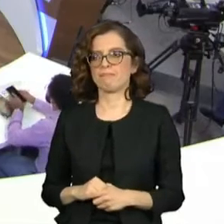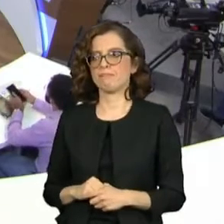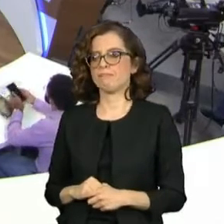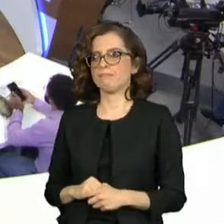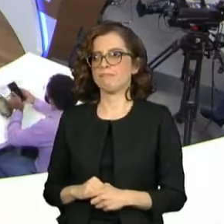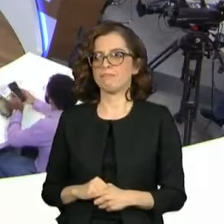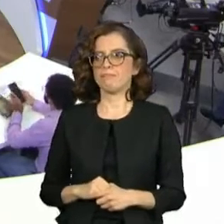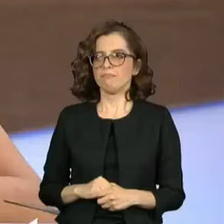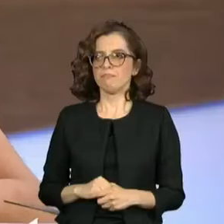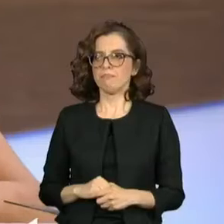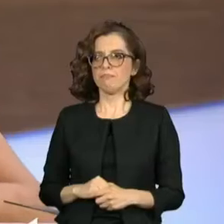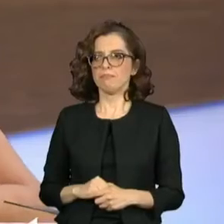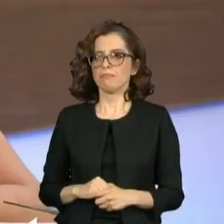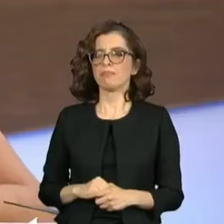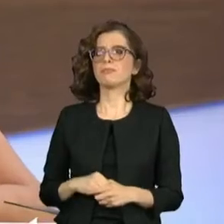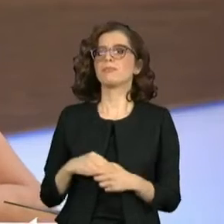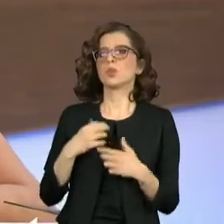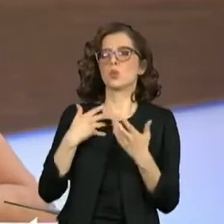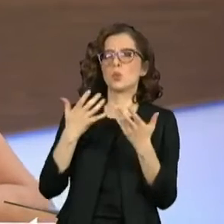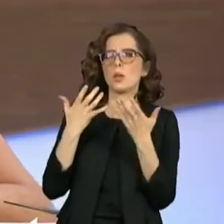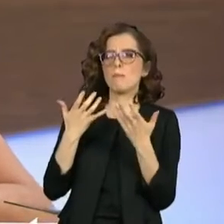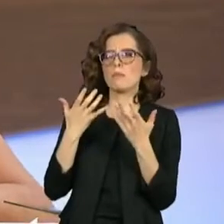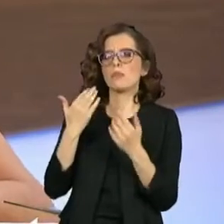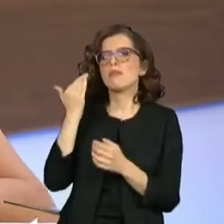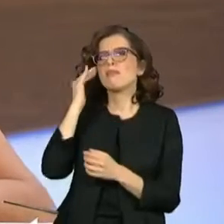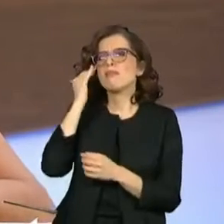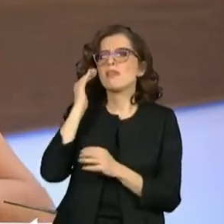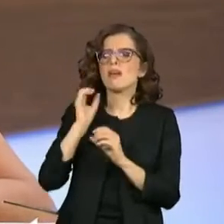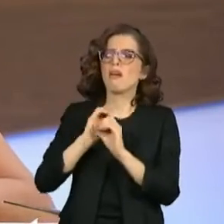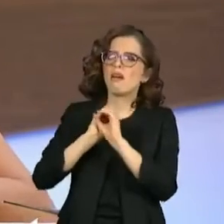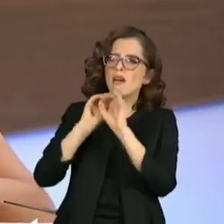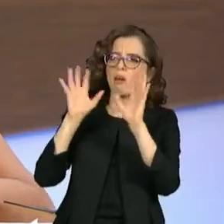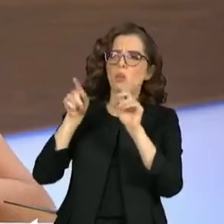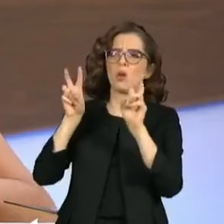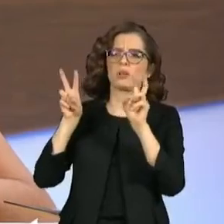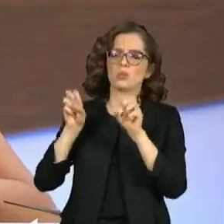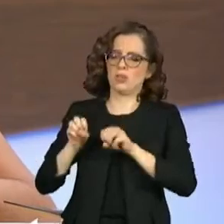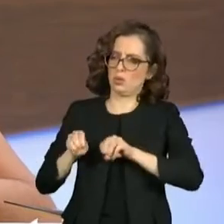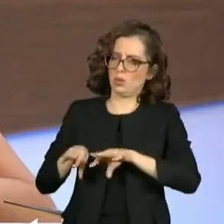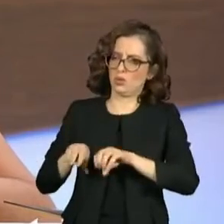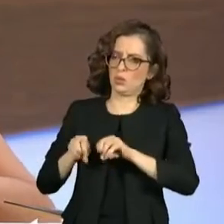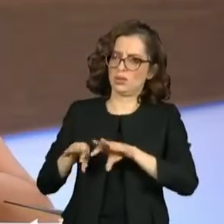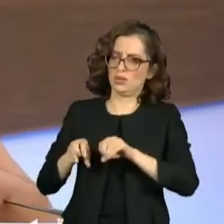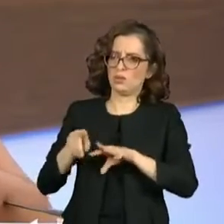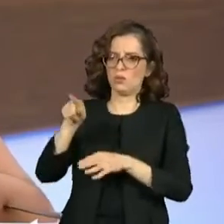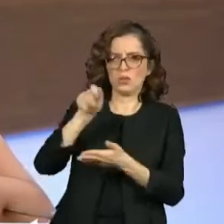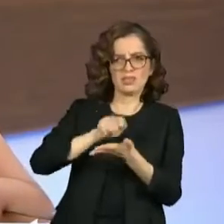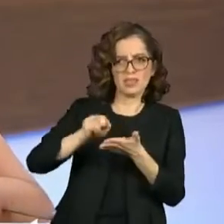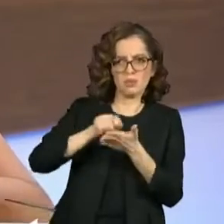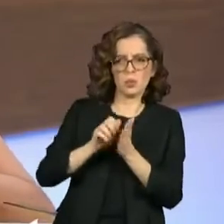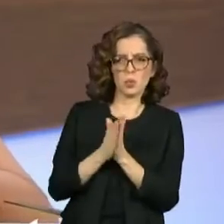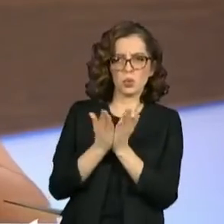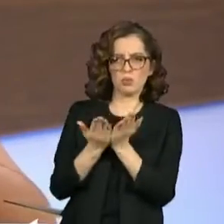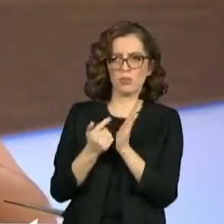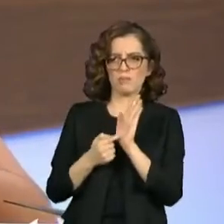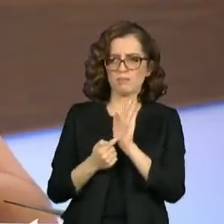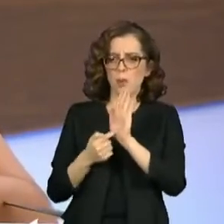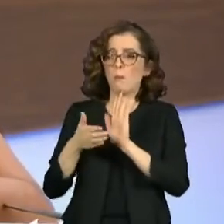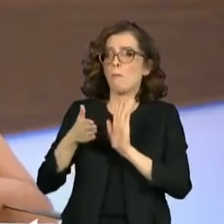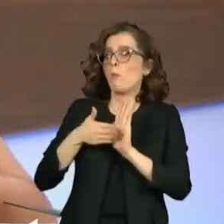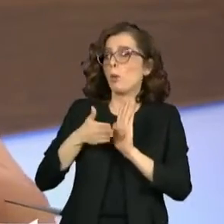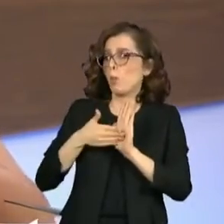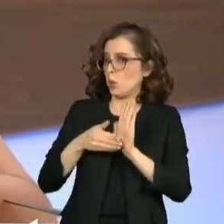Eu queria continuar no tema da educação para entender melhor uma das propostas que a senhora colocou aí para melhorar esse